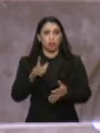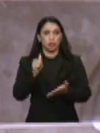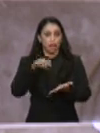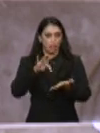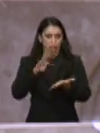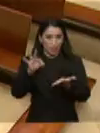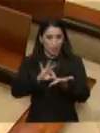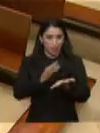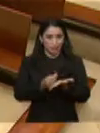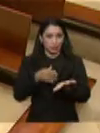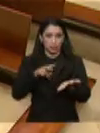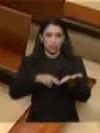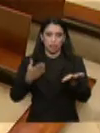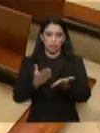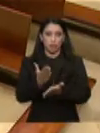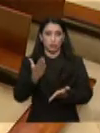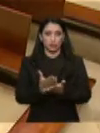a ata da sessão anterior.